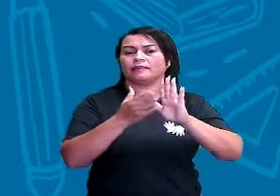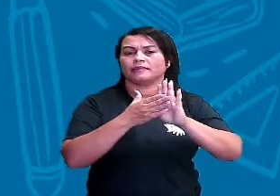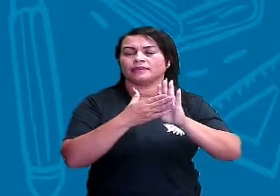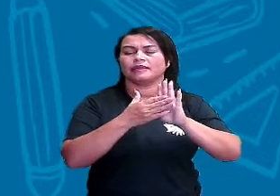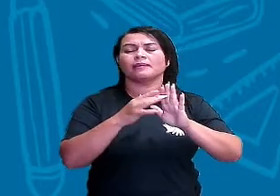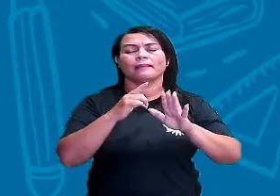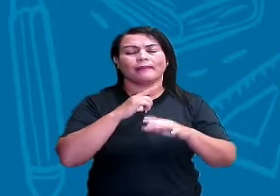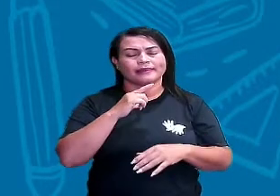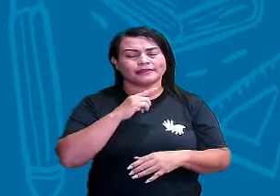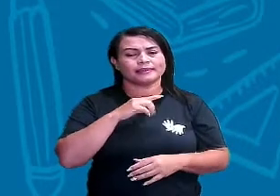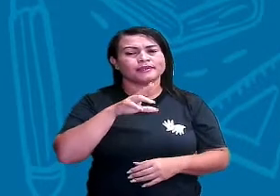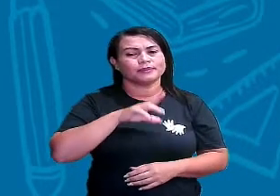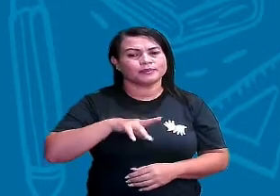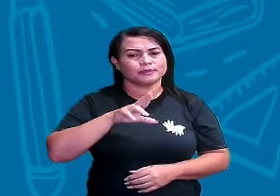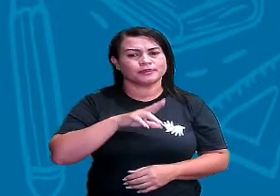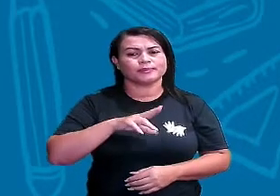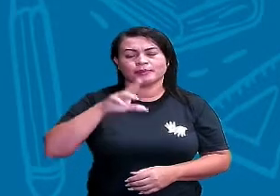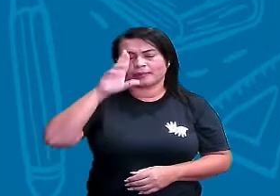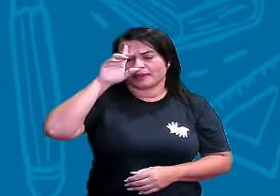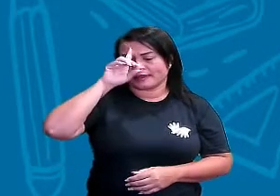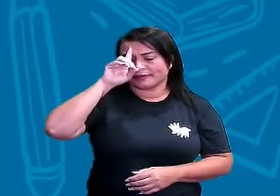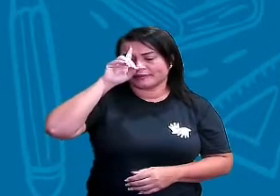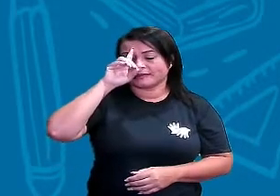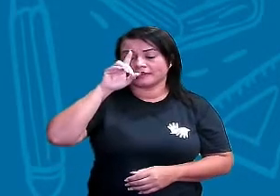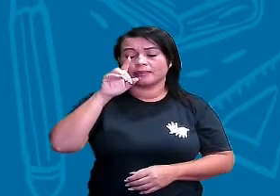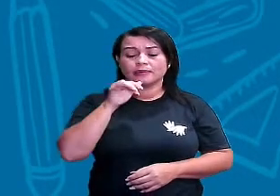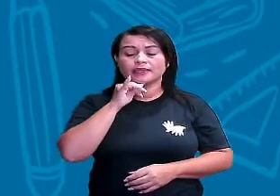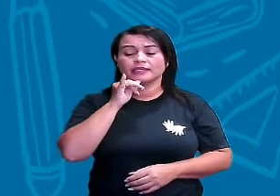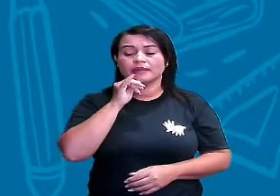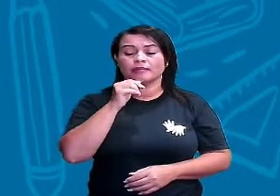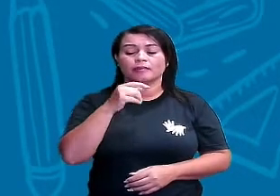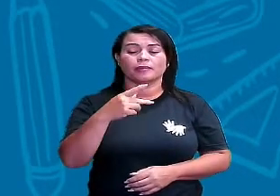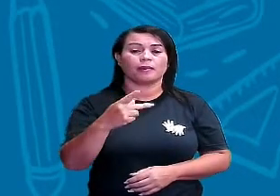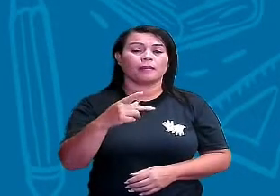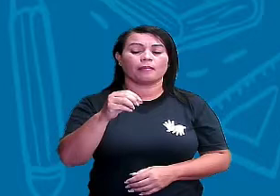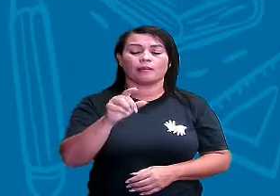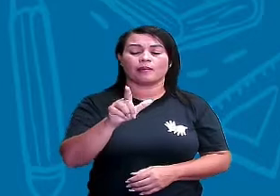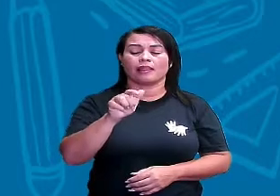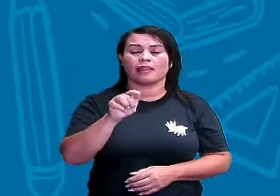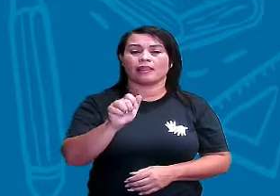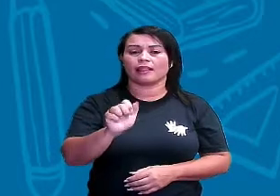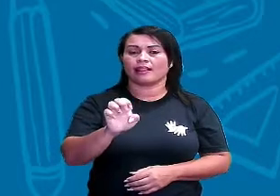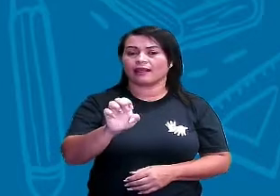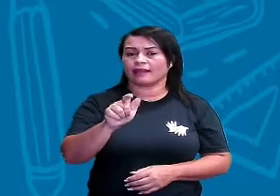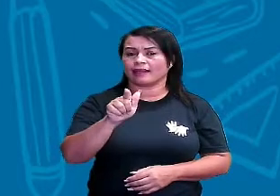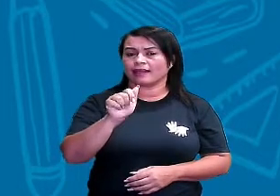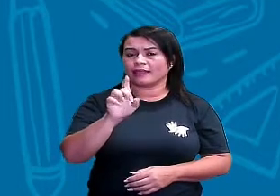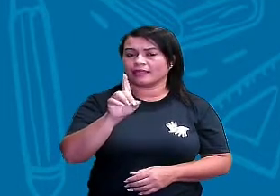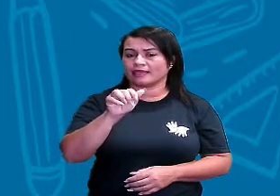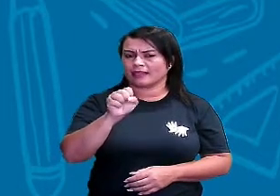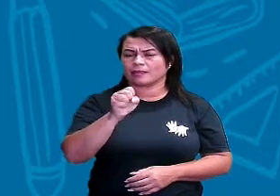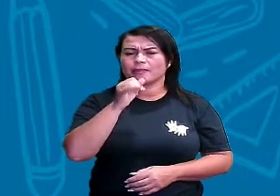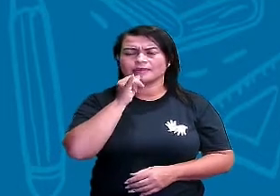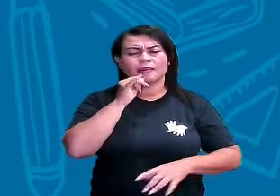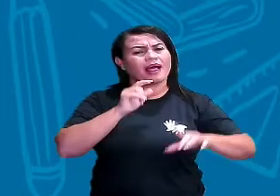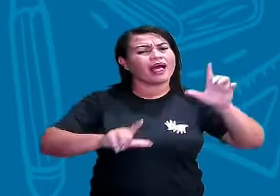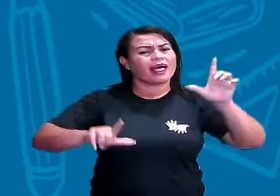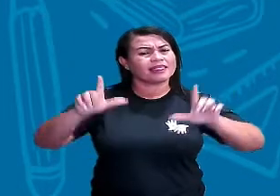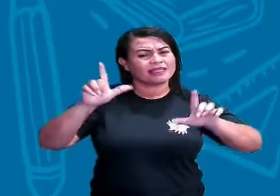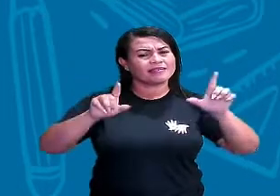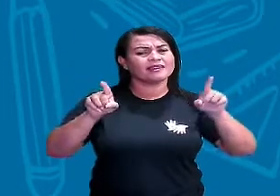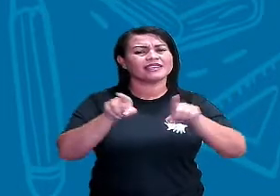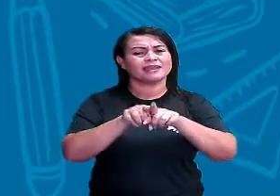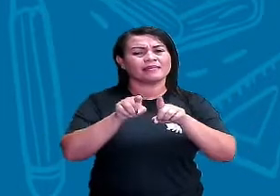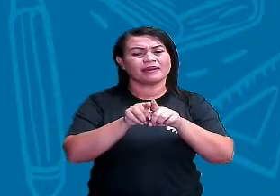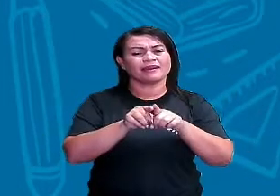no nosso dia a dia. Por exemplo, polegadas a gente usa quando vai comprar nossa TV. Ela vem na unidade de medidas